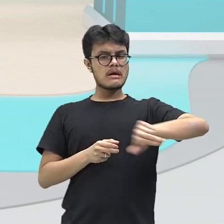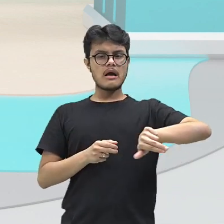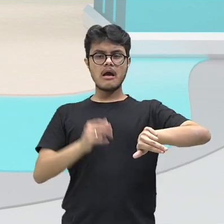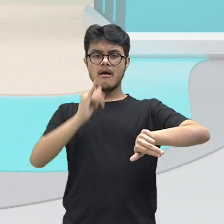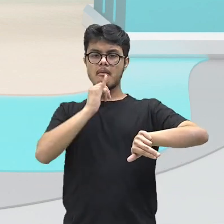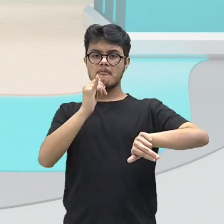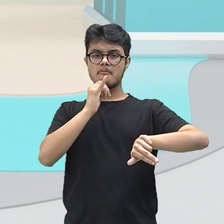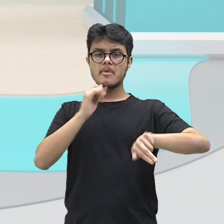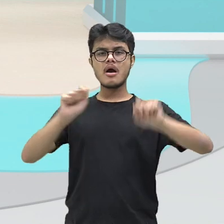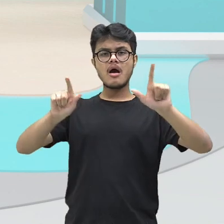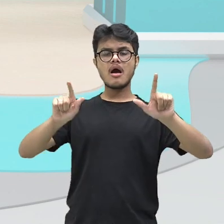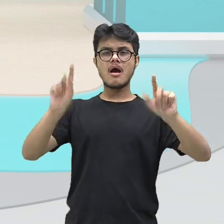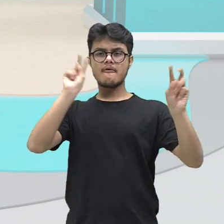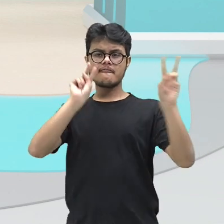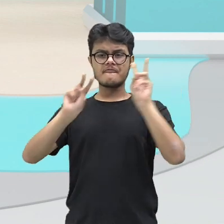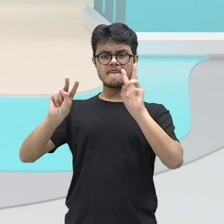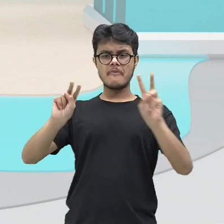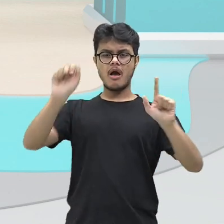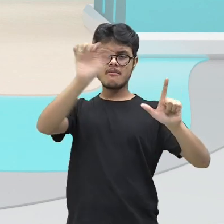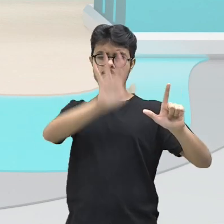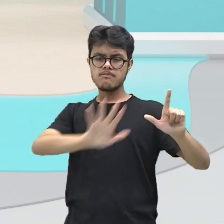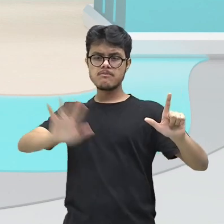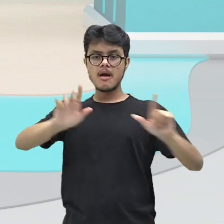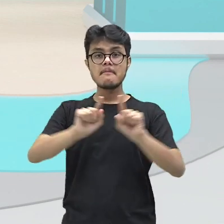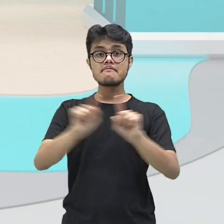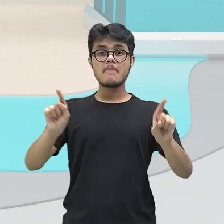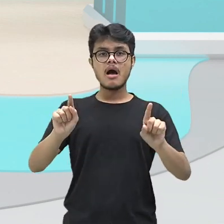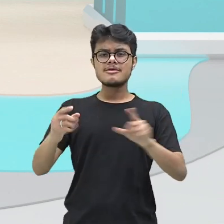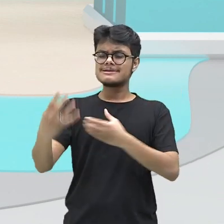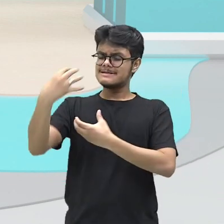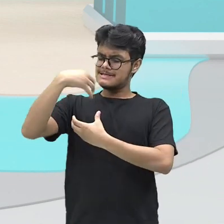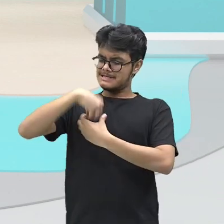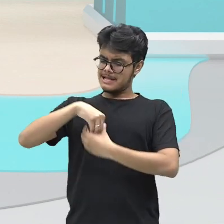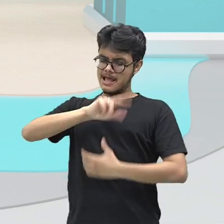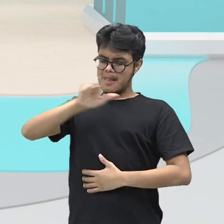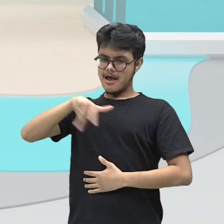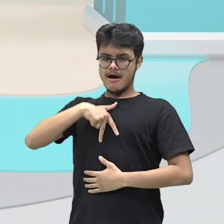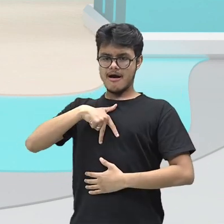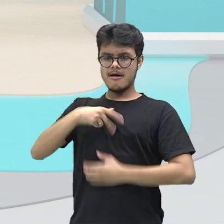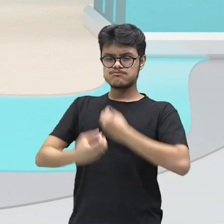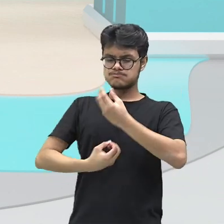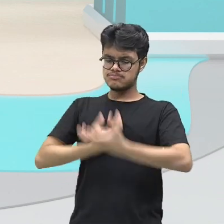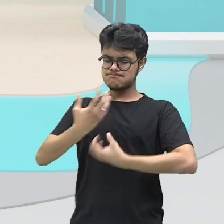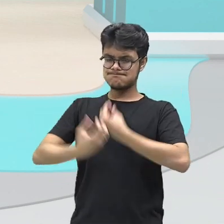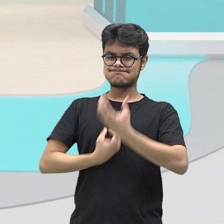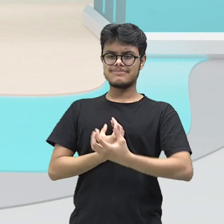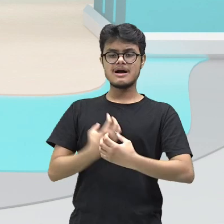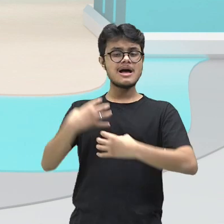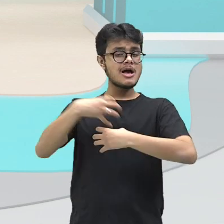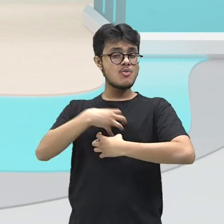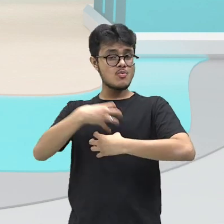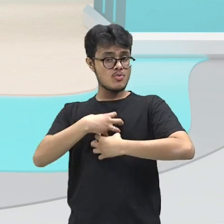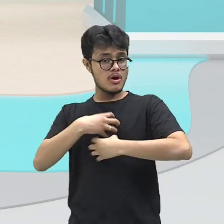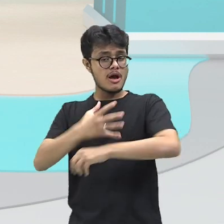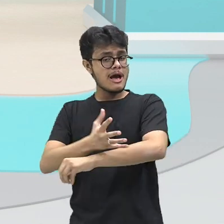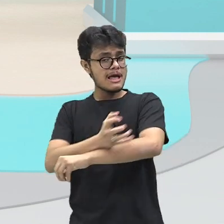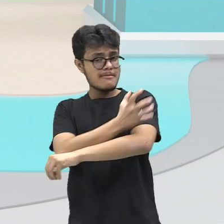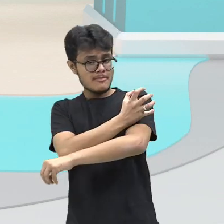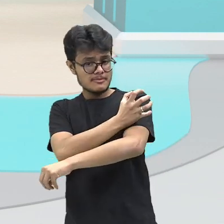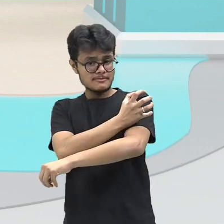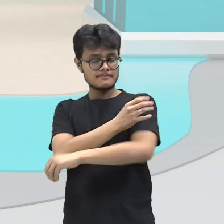do visível, mas ele era uma expressão interior, a emoção, a sensibilidade. Então, o modernismo ele